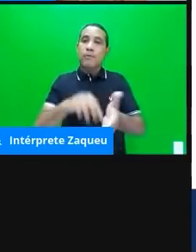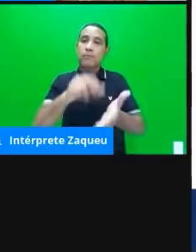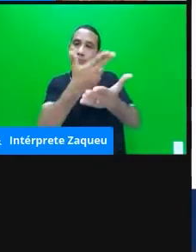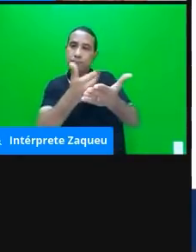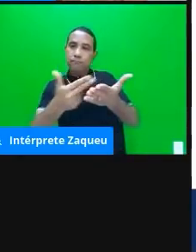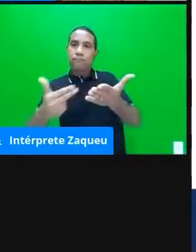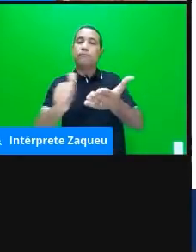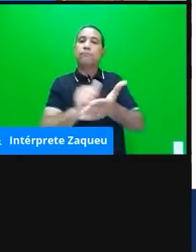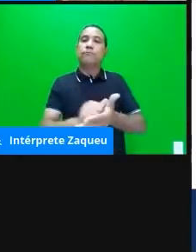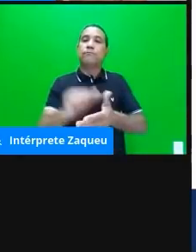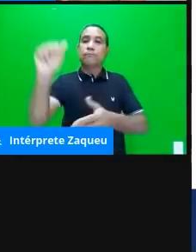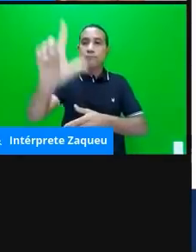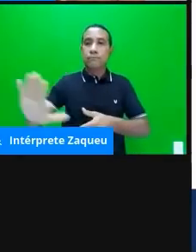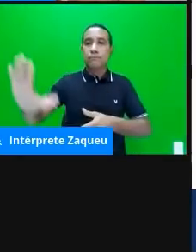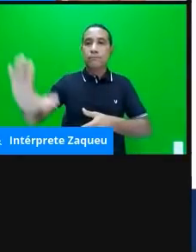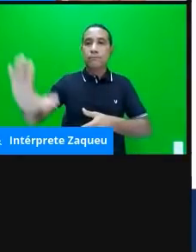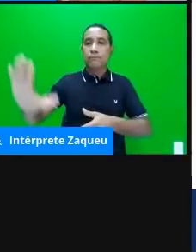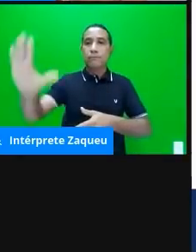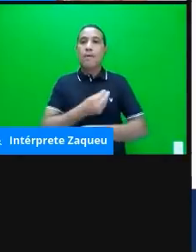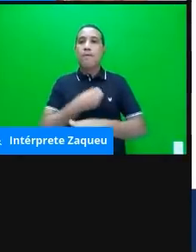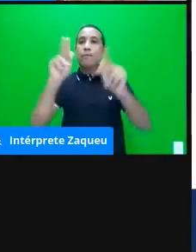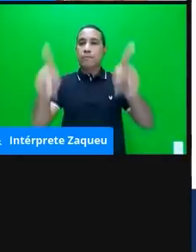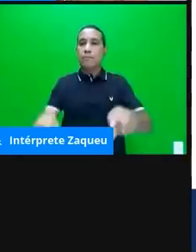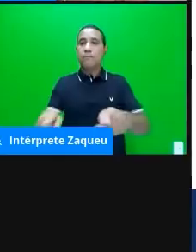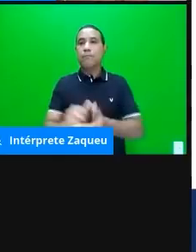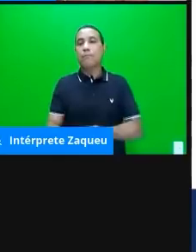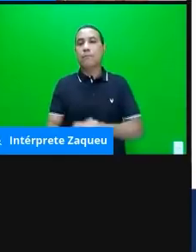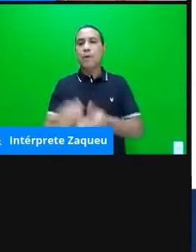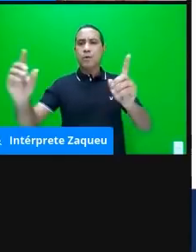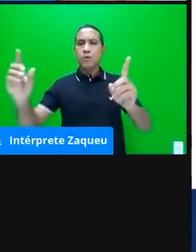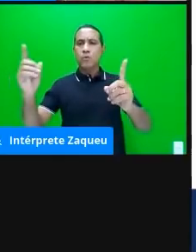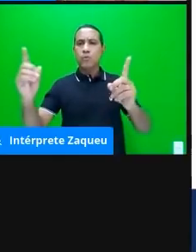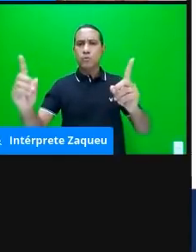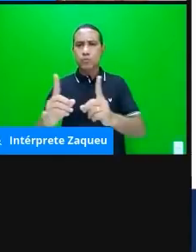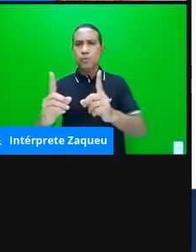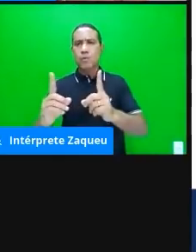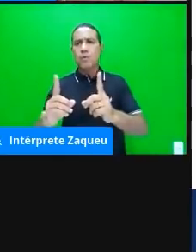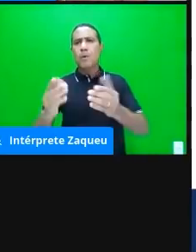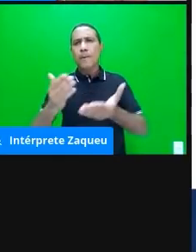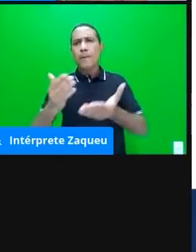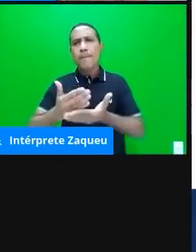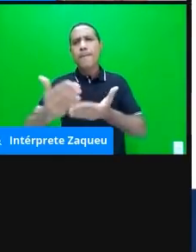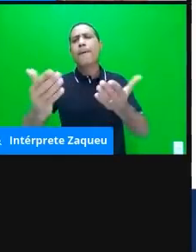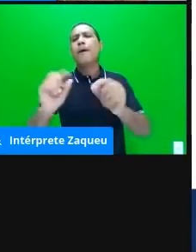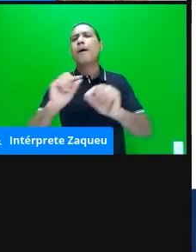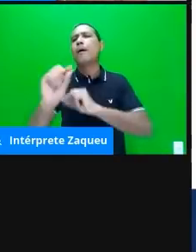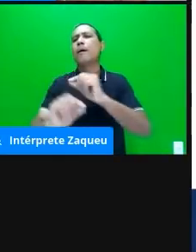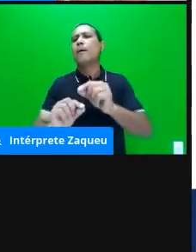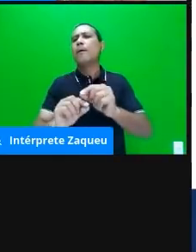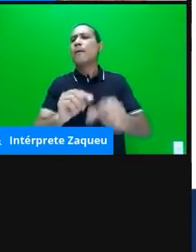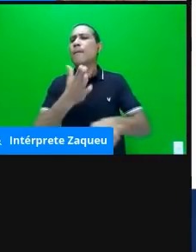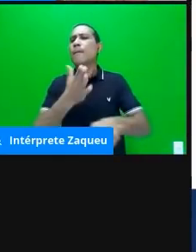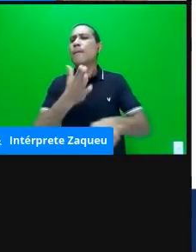vida pública. Os desafios para a atuação da prática docente é sempre a partir do